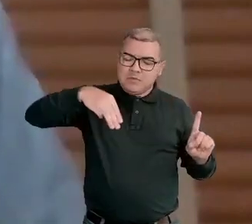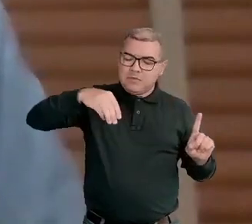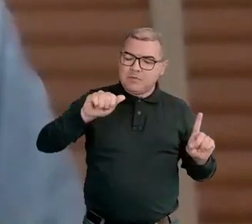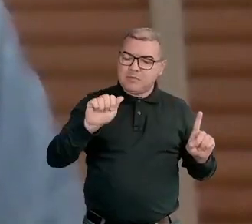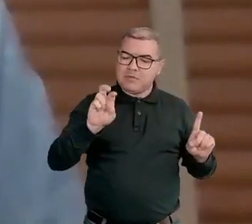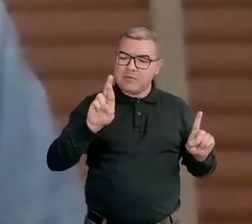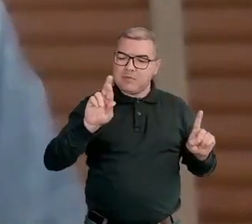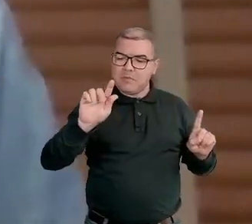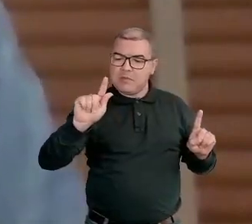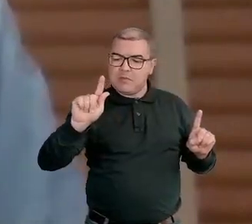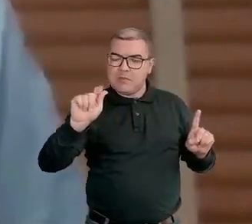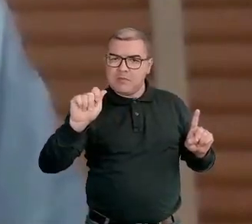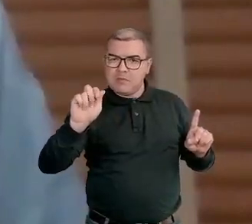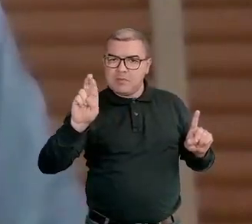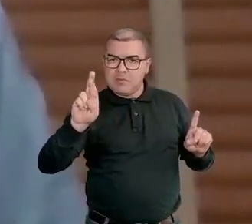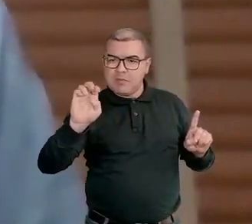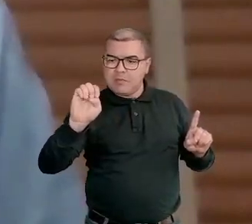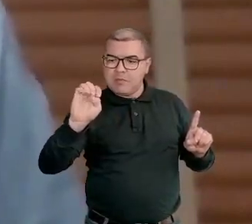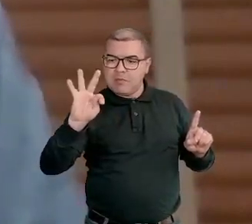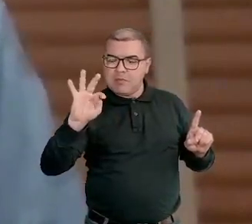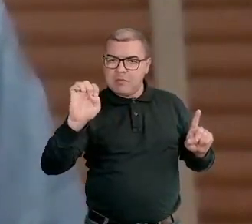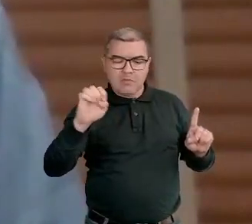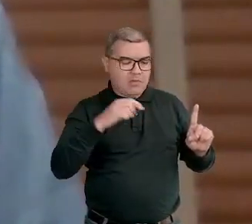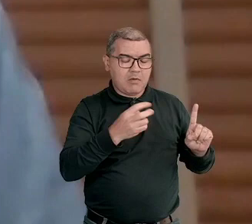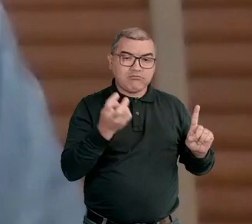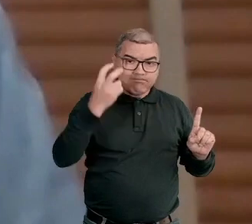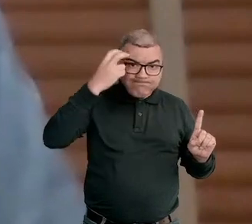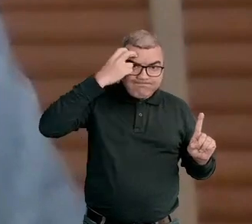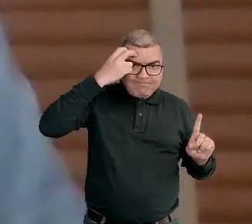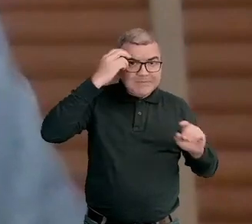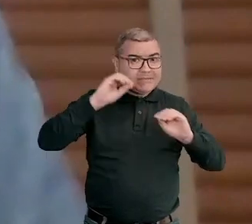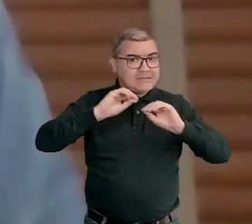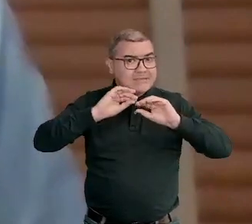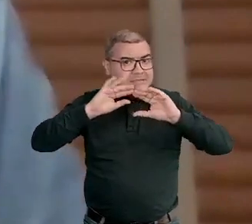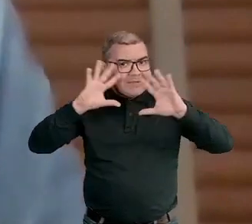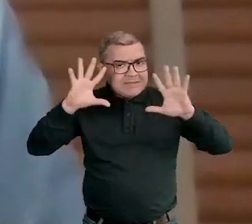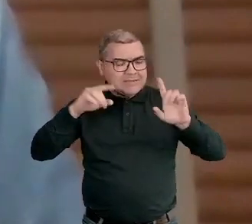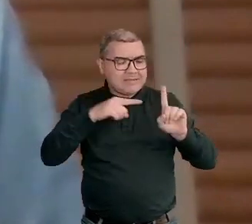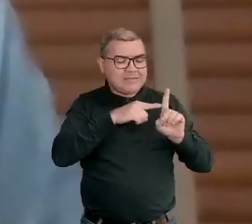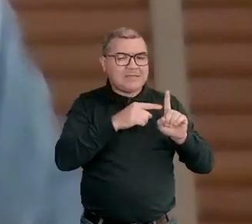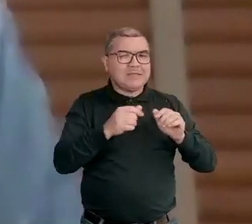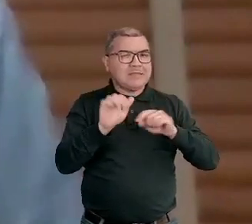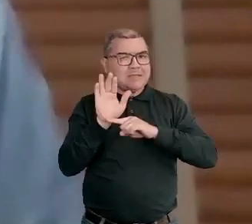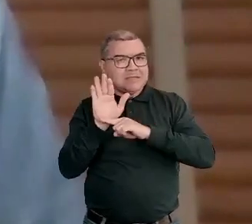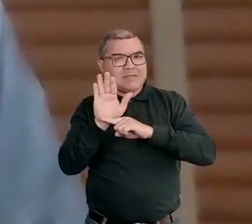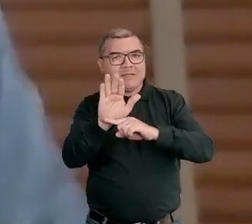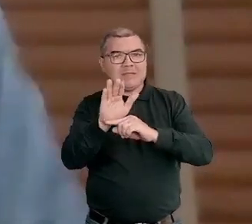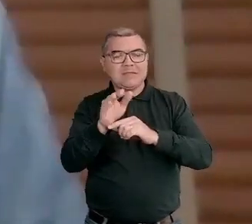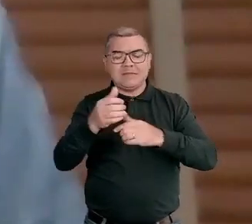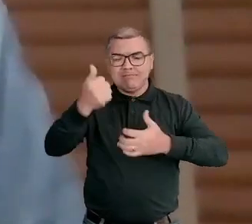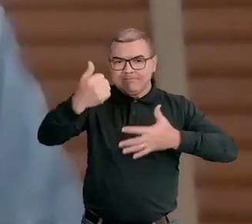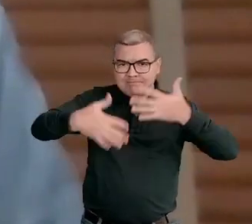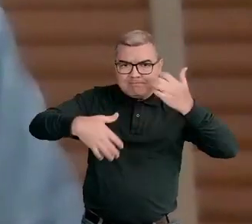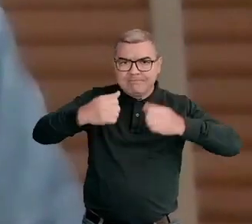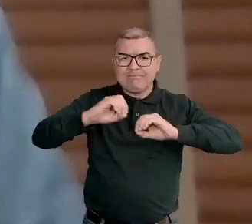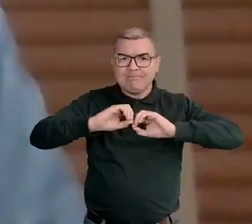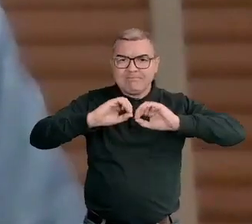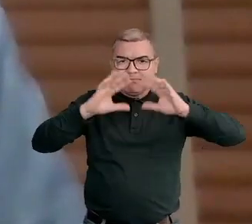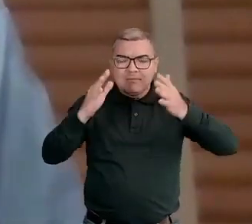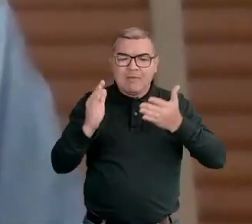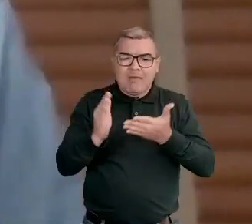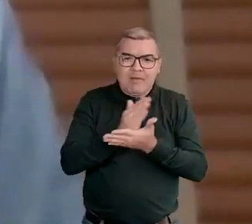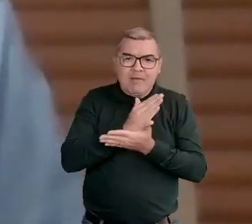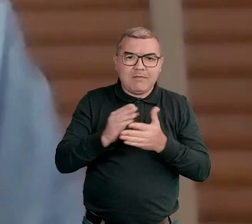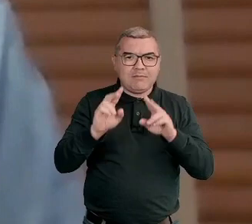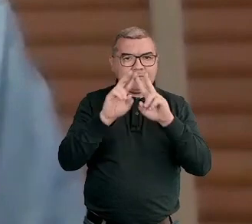nos presentear com a sua infinita cultura e magnífica clareza, esclarecendo algumas destas